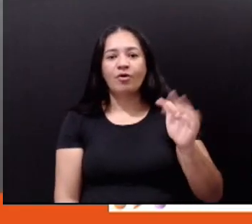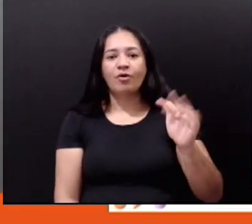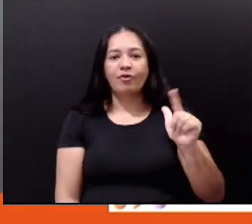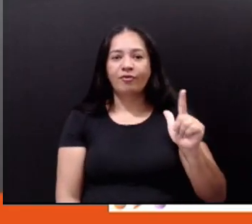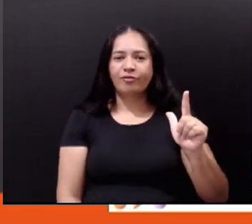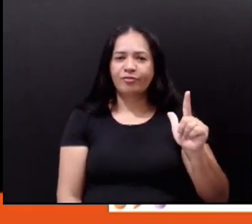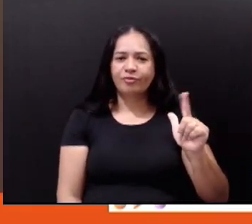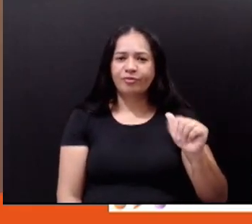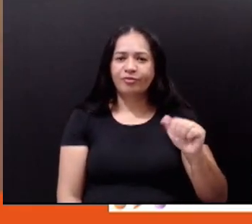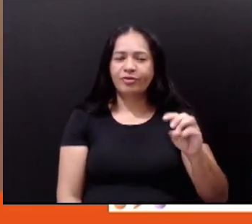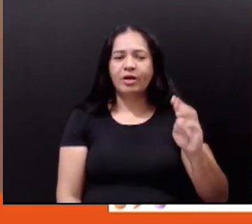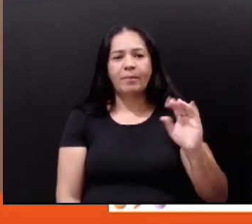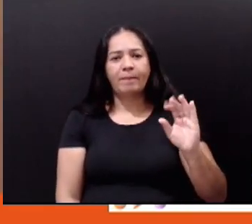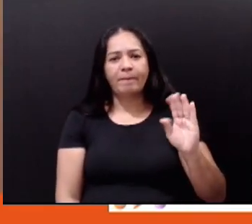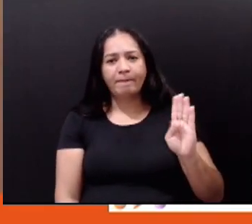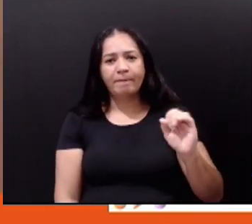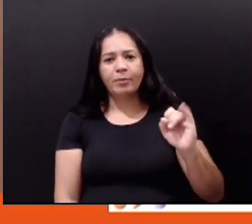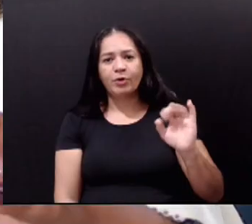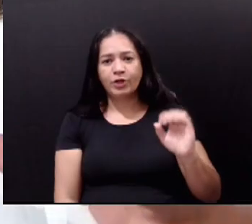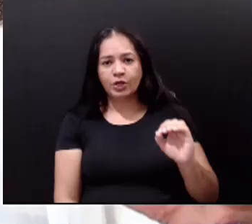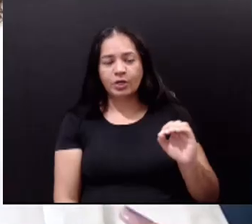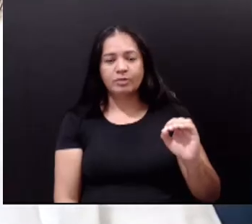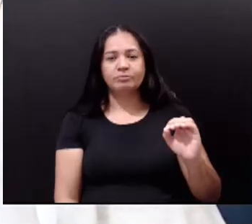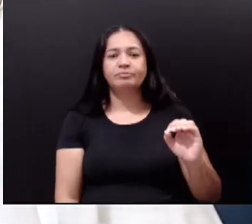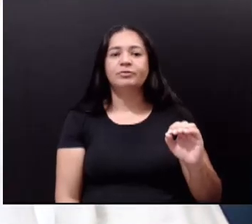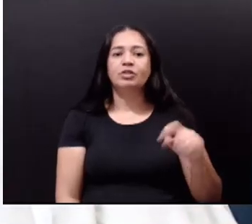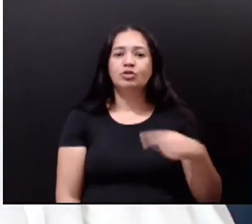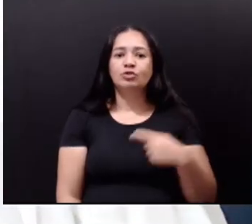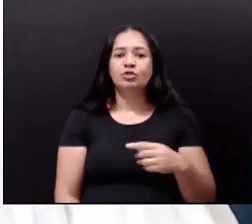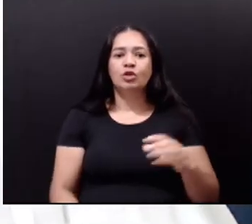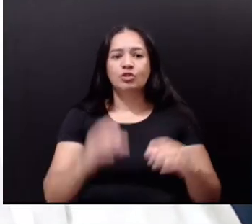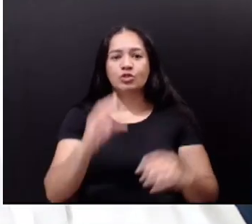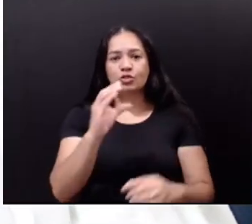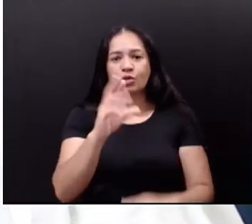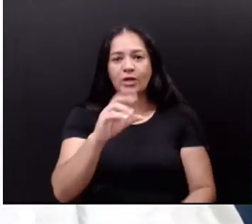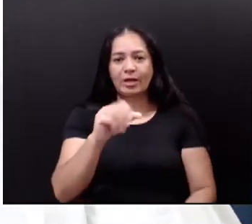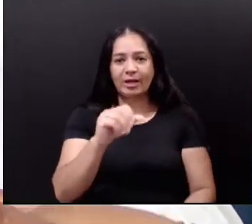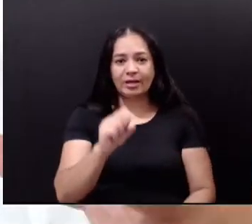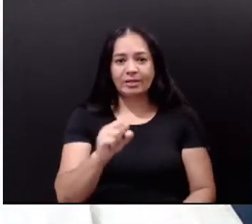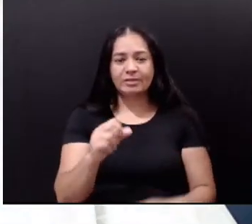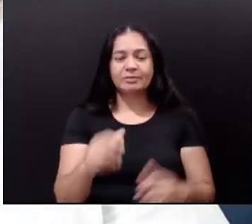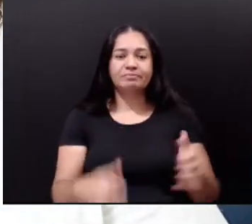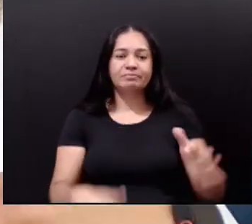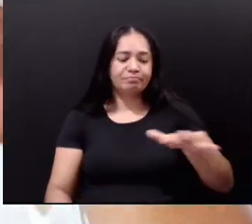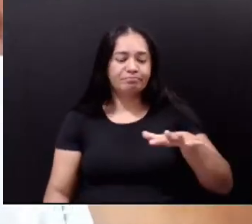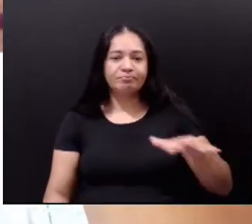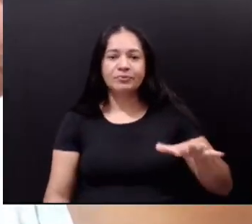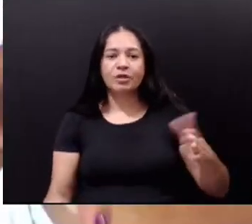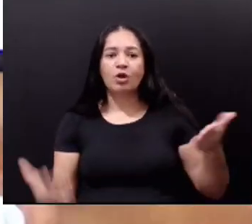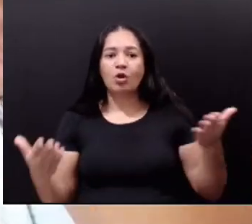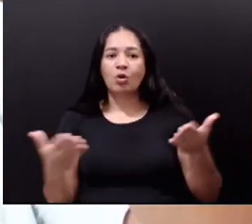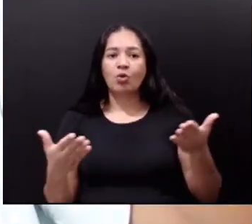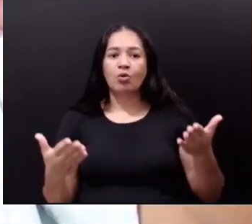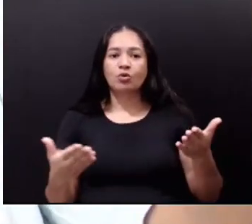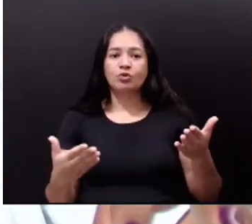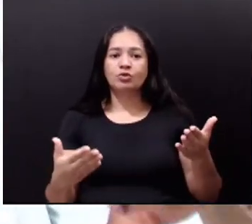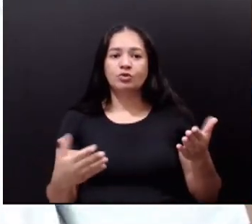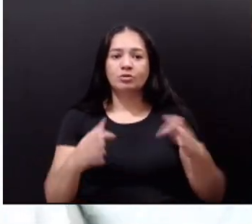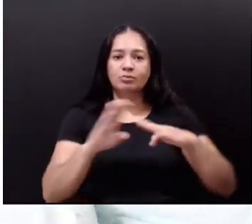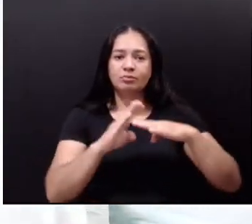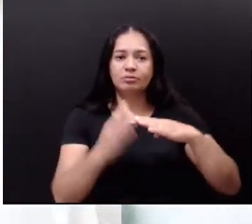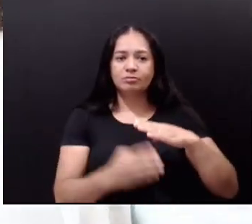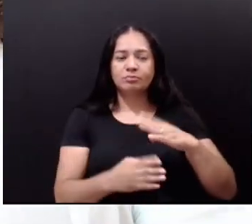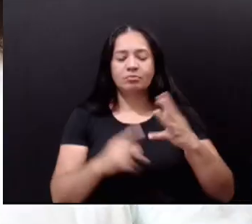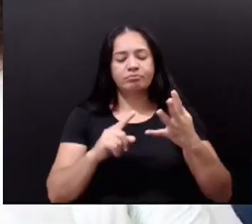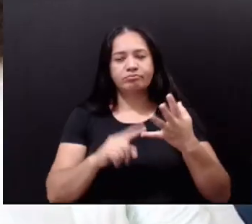pelo CRAS, e o nosso CRAS é o microterritório do Flamboyant, que hoje ele é contemplado pelos bairros Buraco do Sapo,